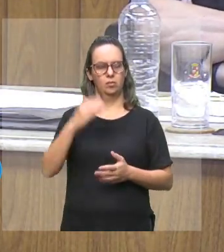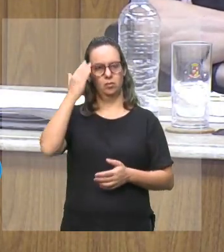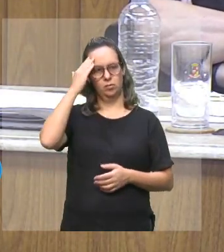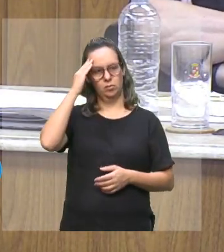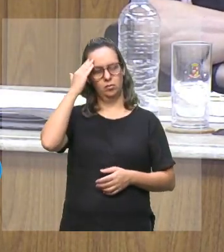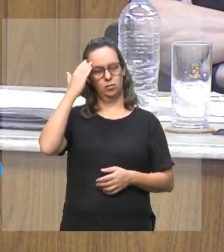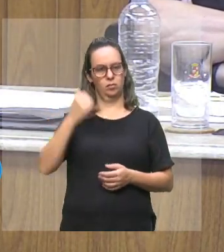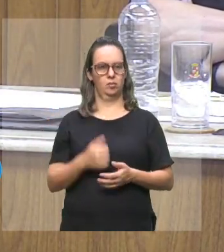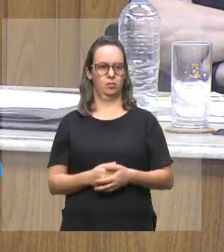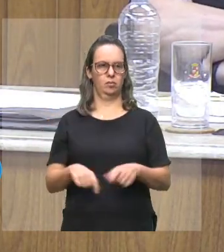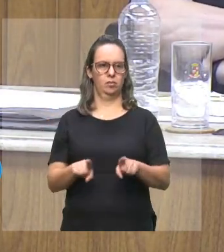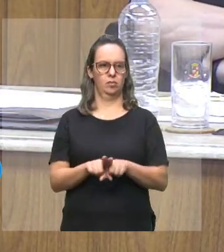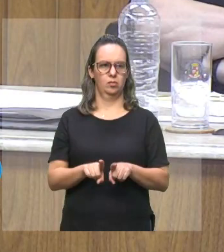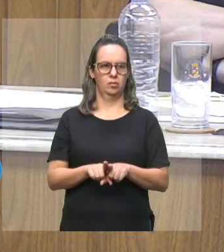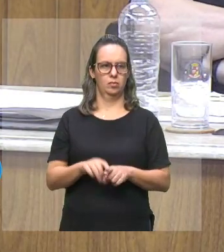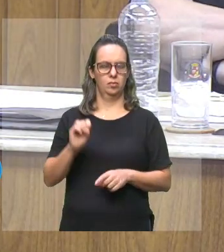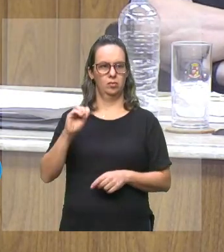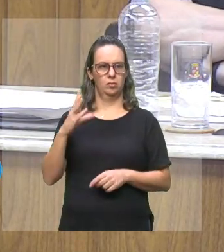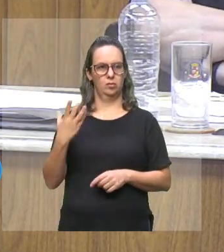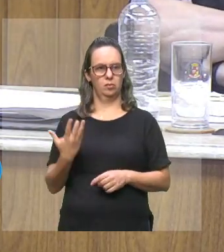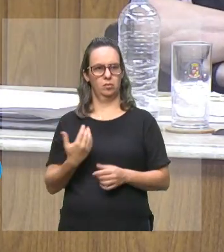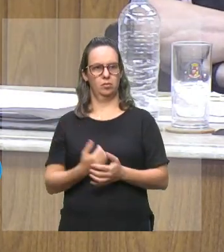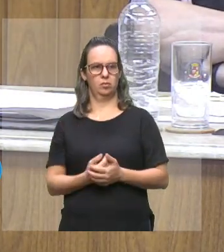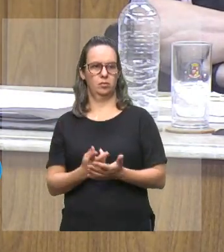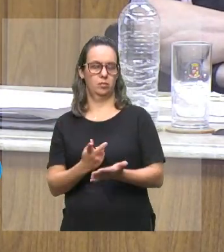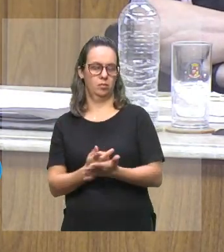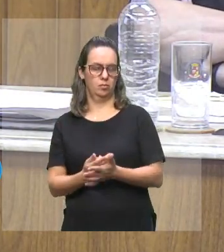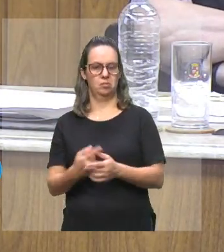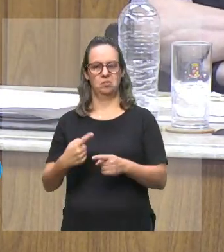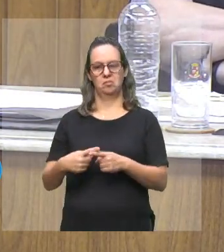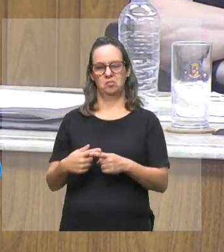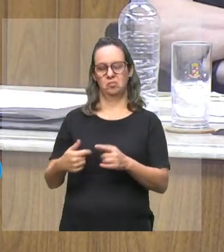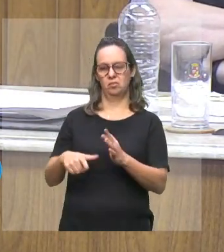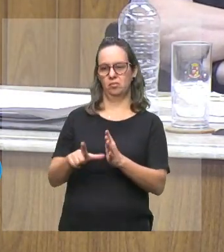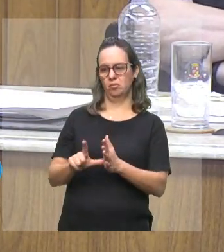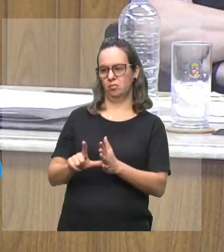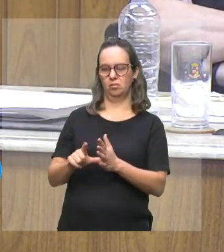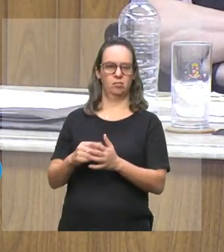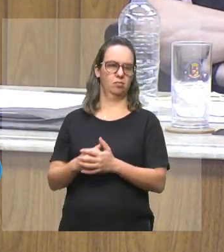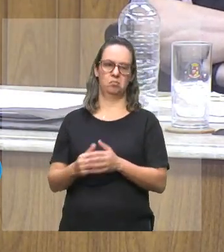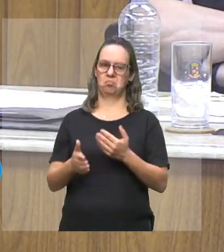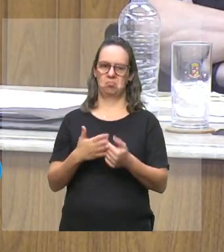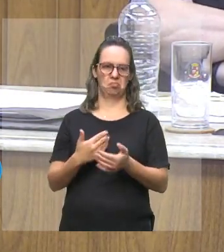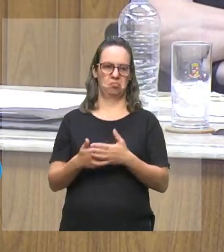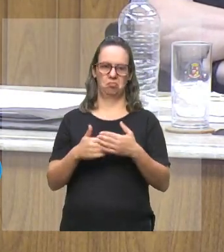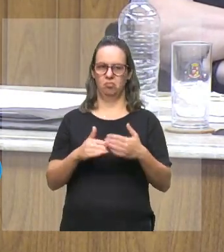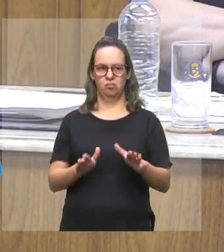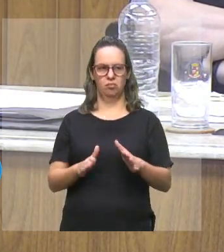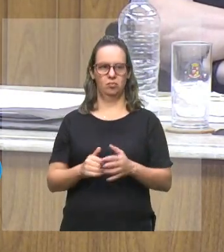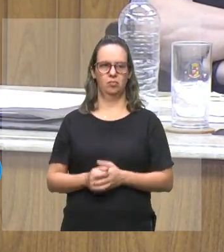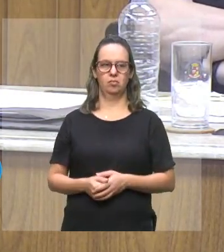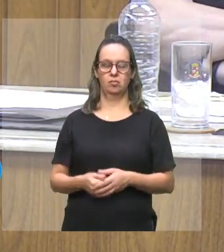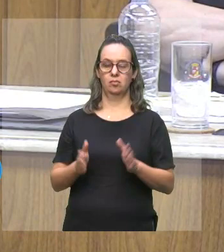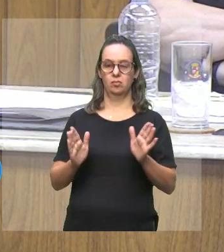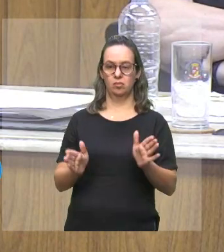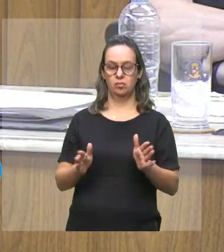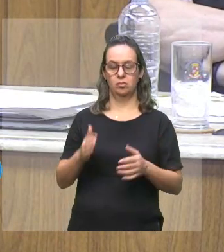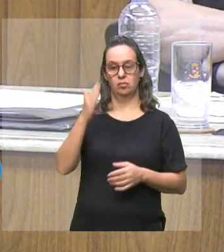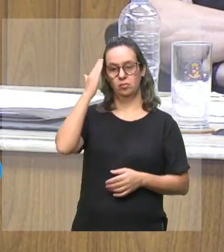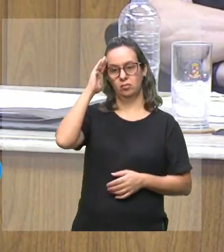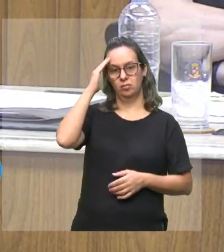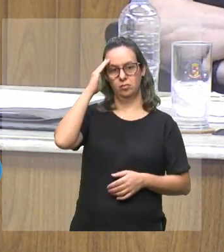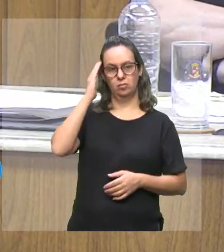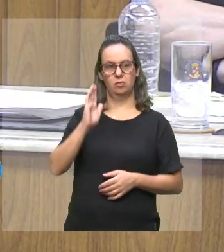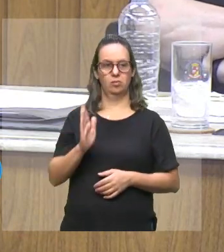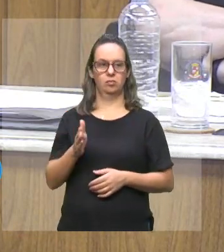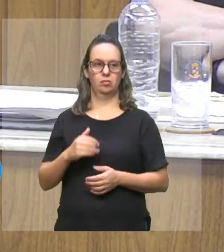respeito dessa situação. Estava errado, por que não fez antes? Isso não interessa. Isso que interessa é que a gente tem que fazer aquilo que é certo, né? E